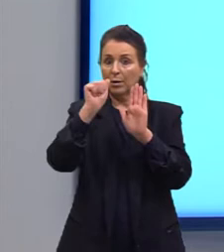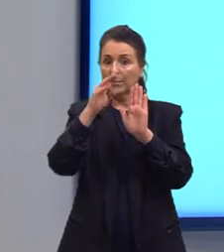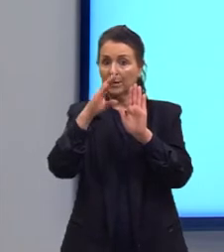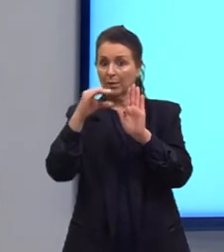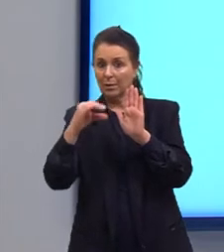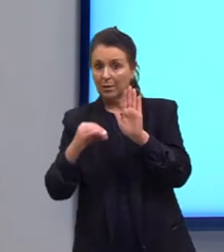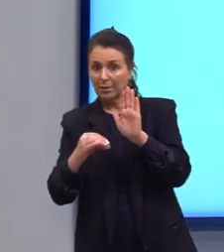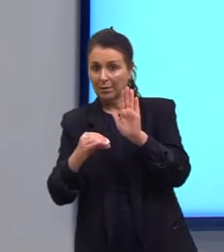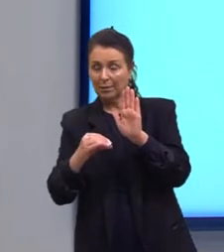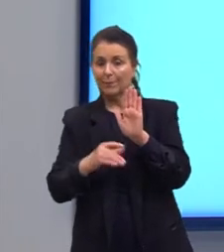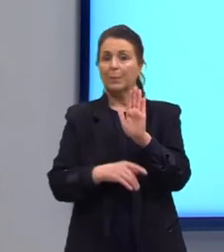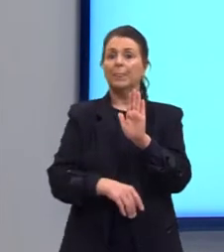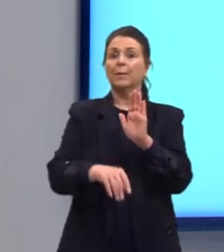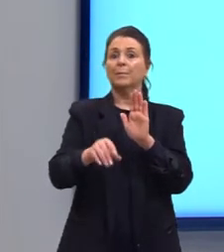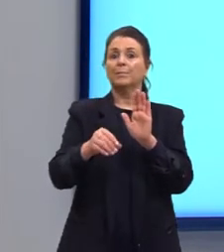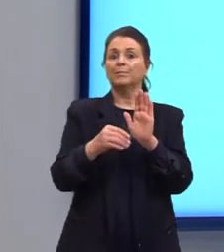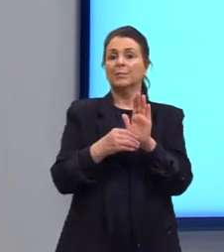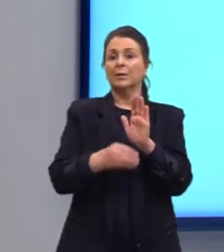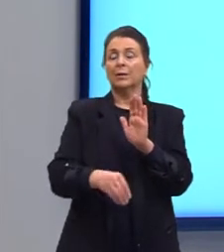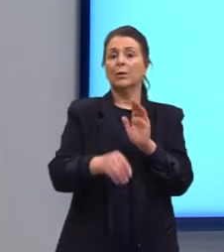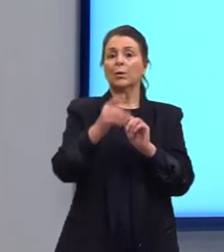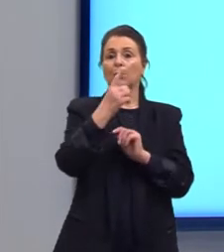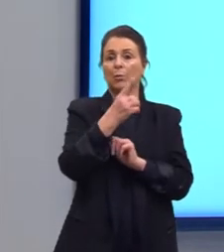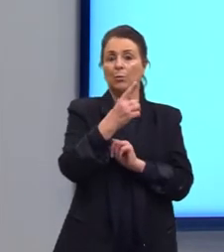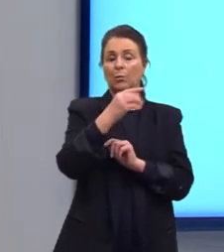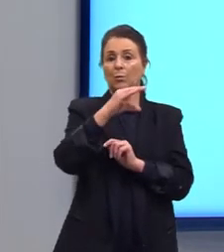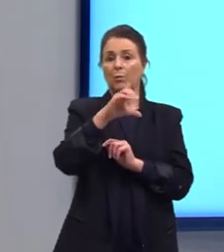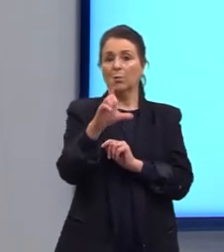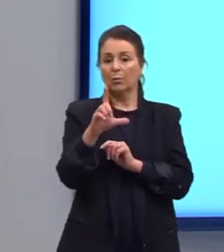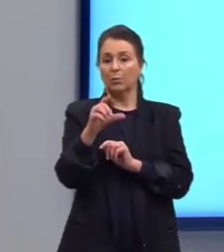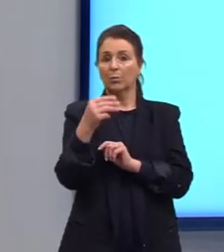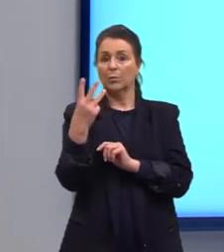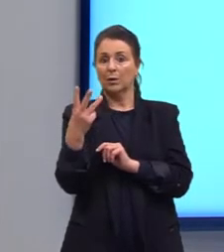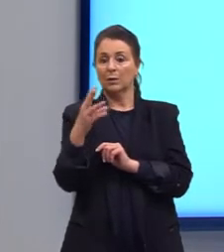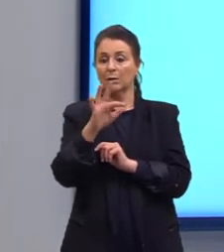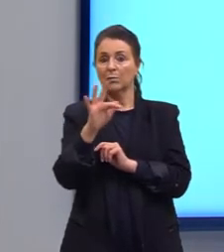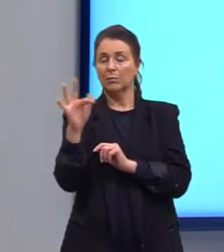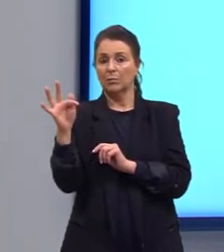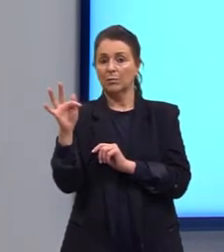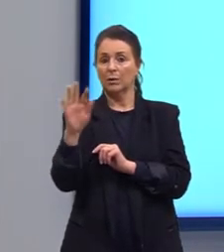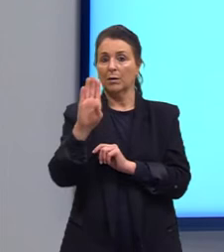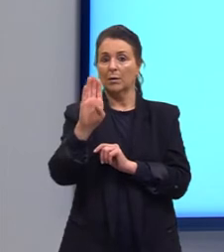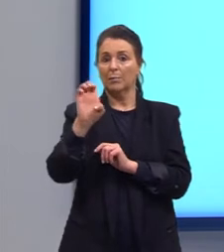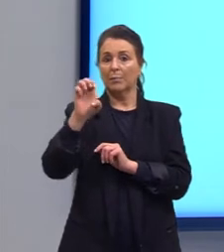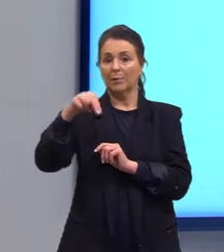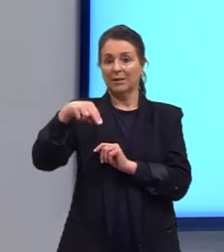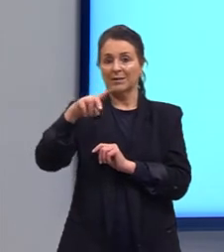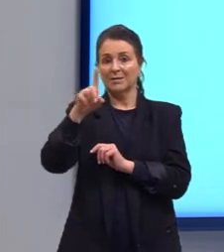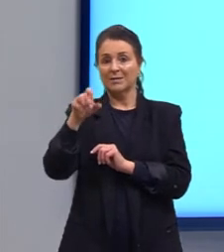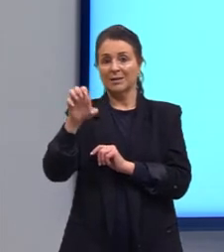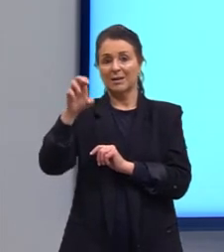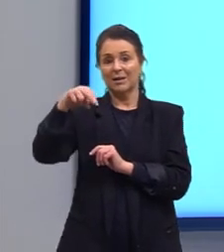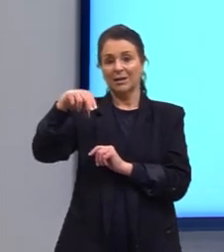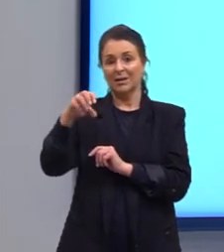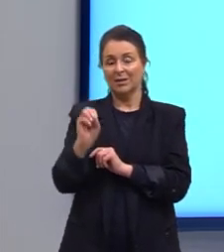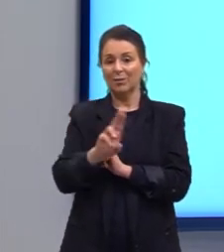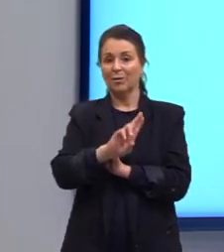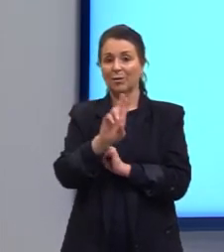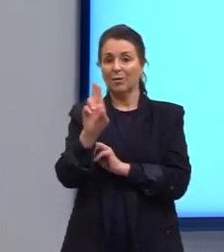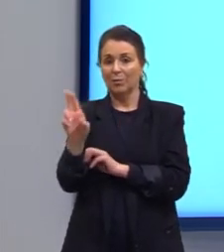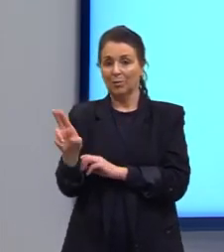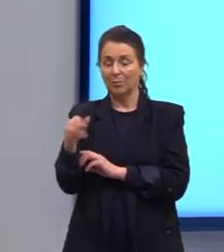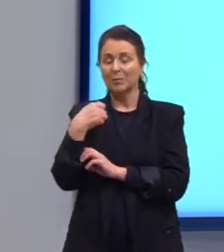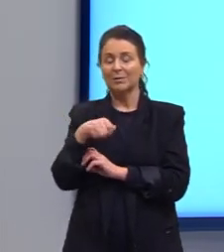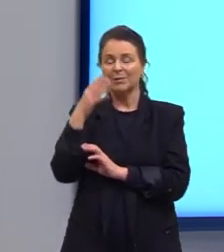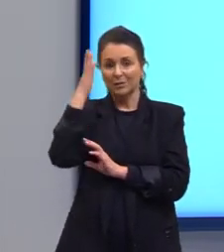carbono Claro carbono três um dois três por benzeno lembrando aí sempre que vai ter que saber